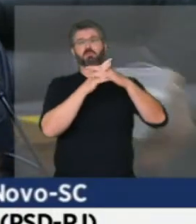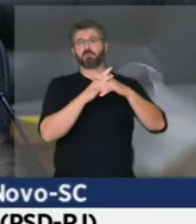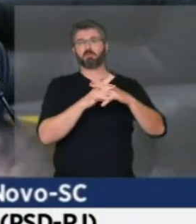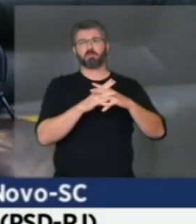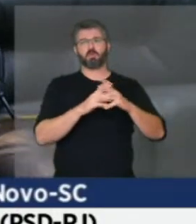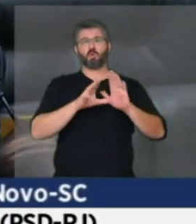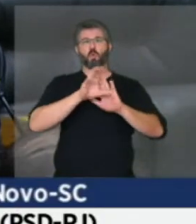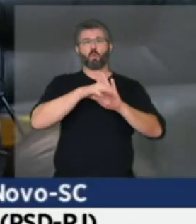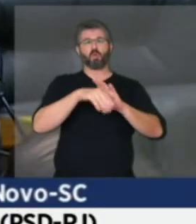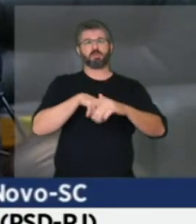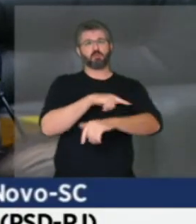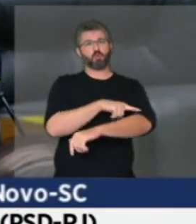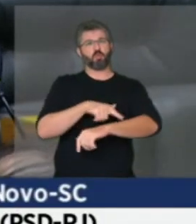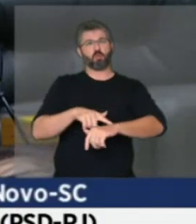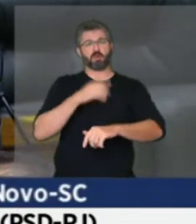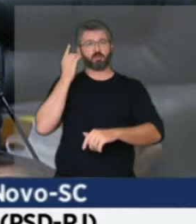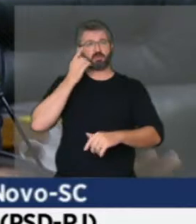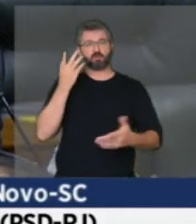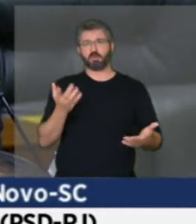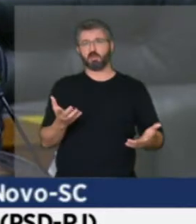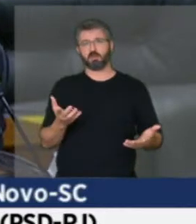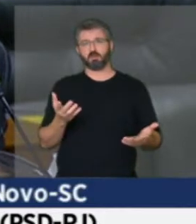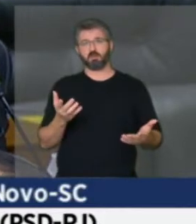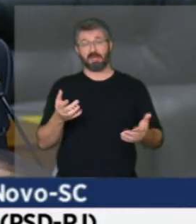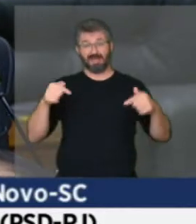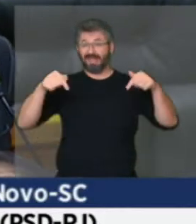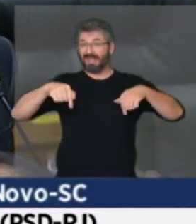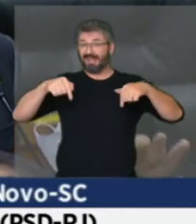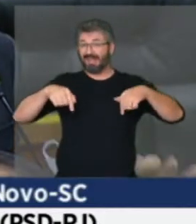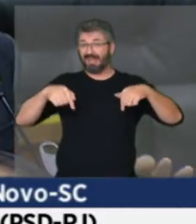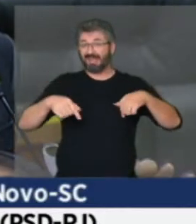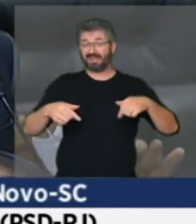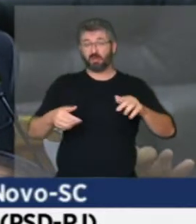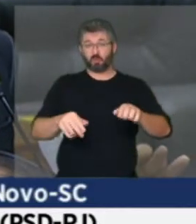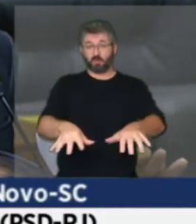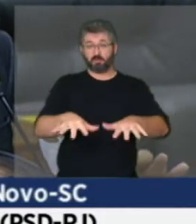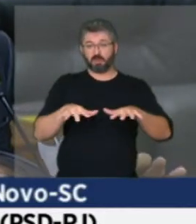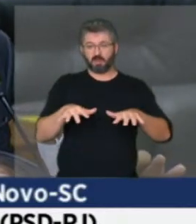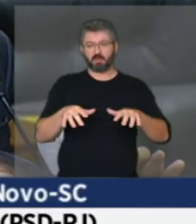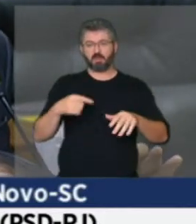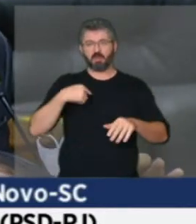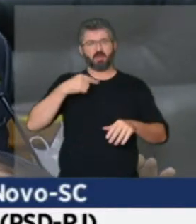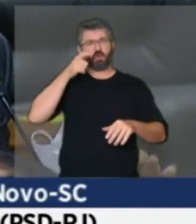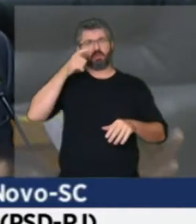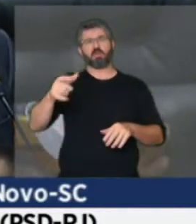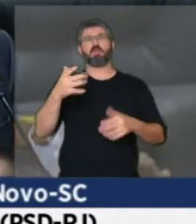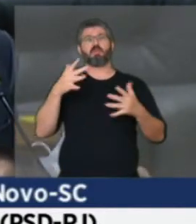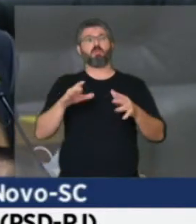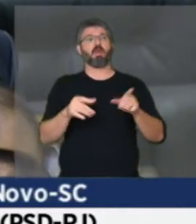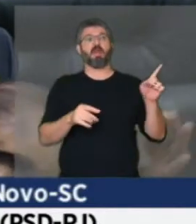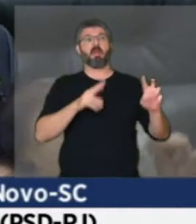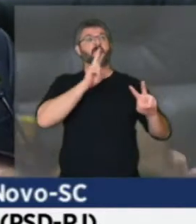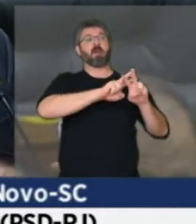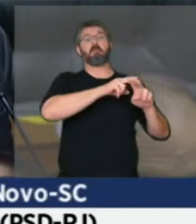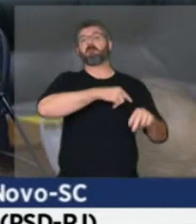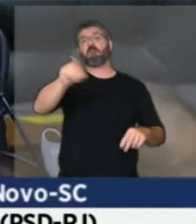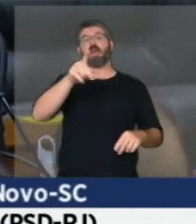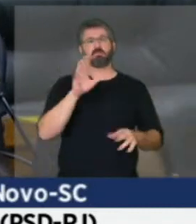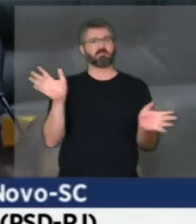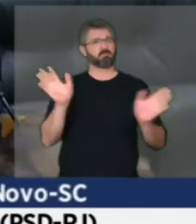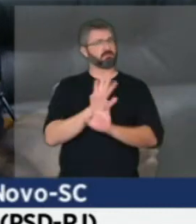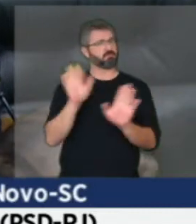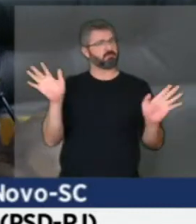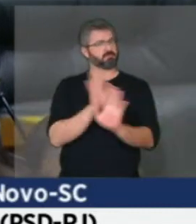de decoro parlamentar. Esse plenário, e eu não tenho interesse de que ela saia presa, e não é isso que está